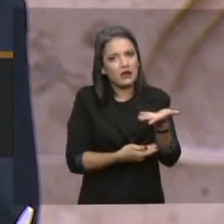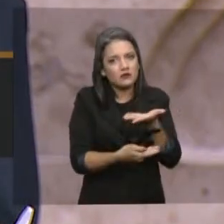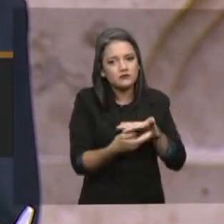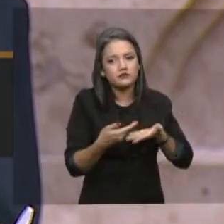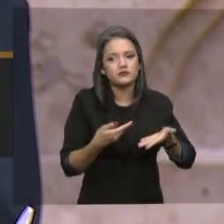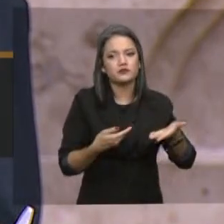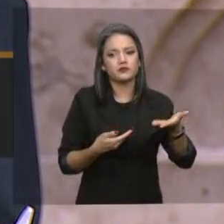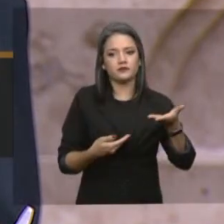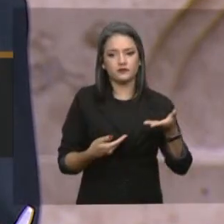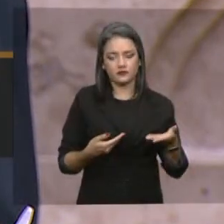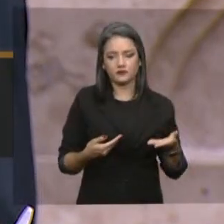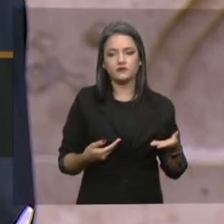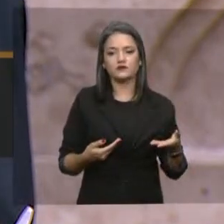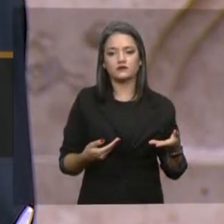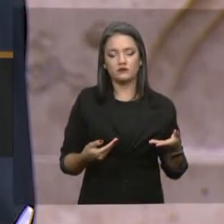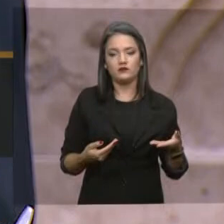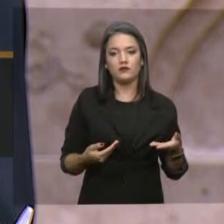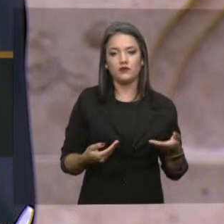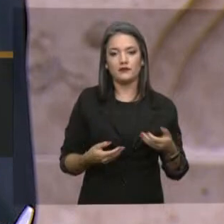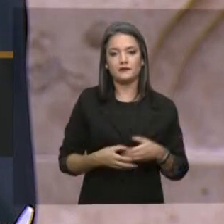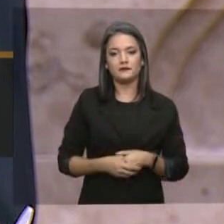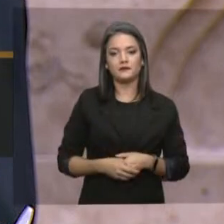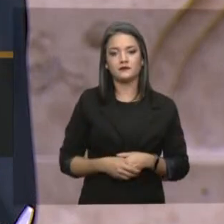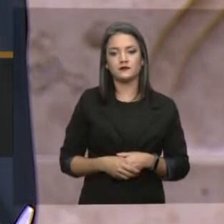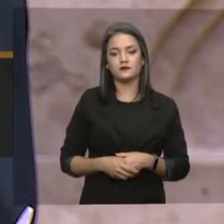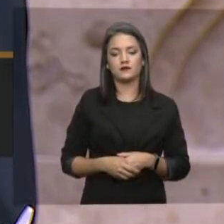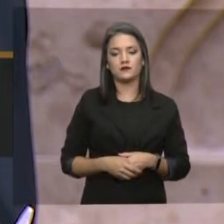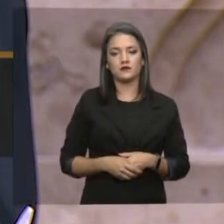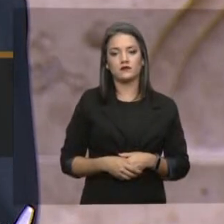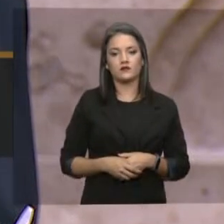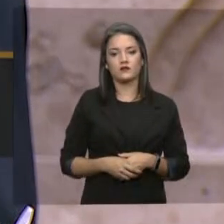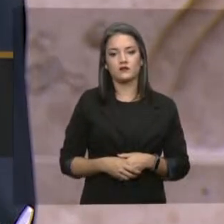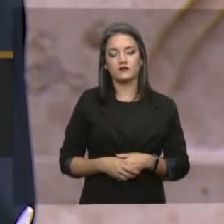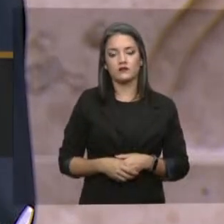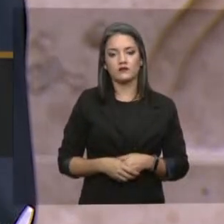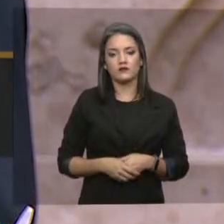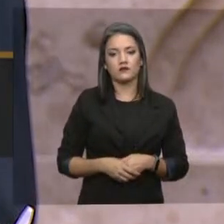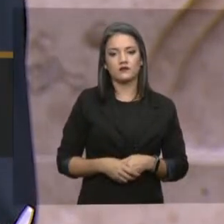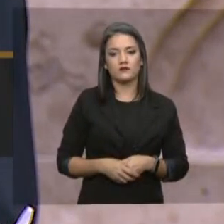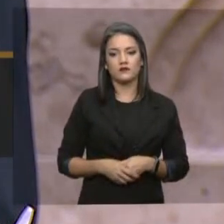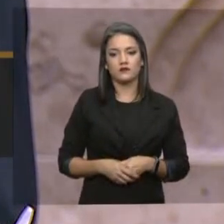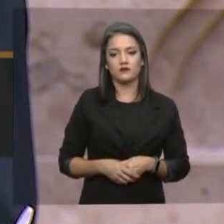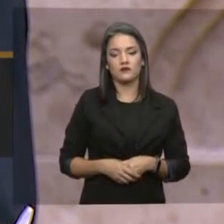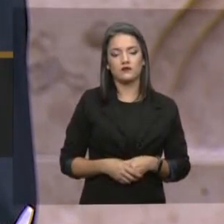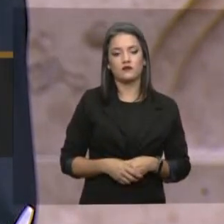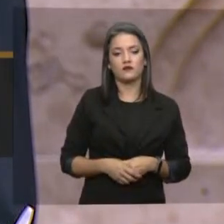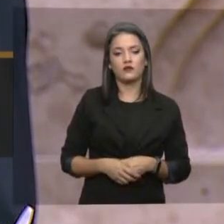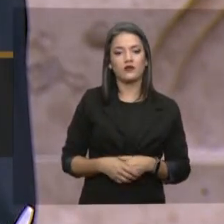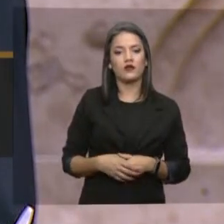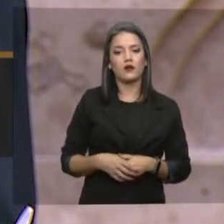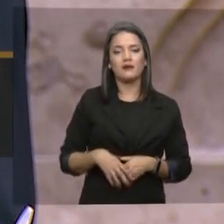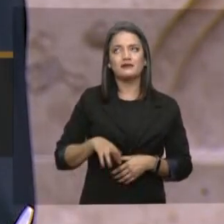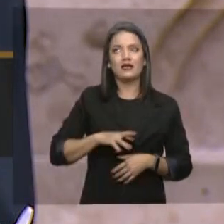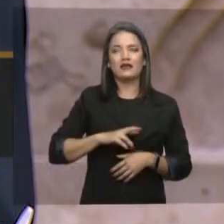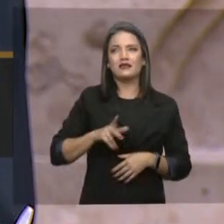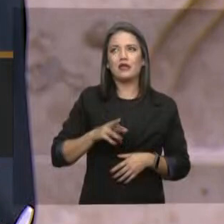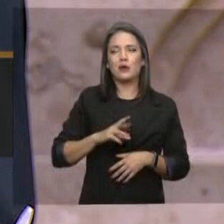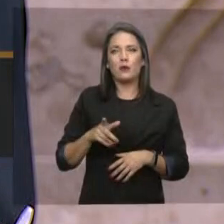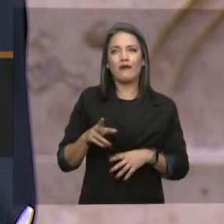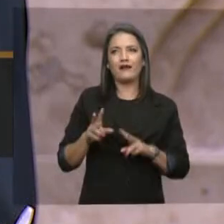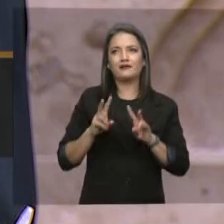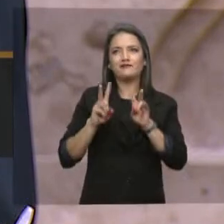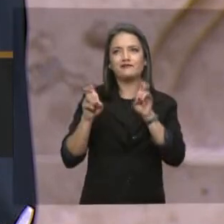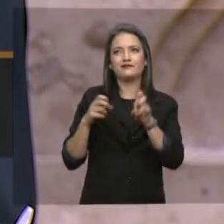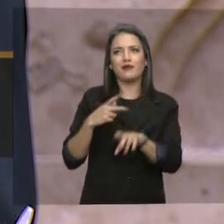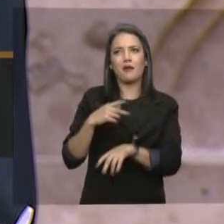em matéria criminal, não se tem uma questão de fundo estritamente penal. De